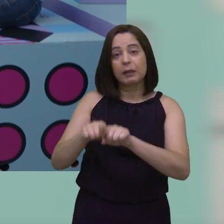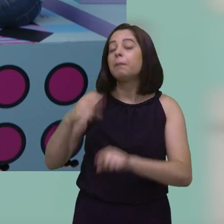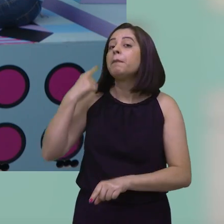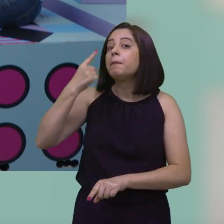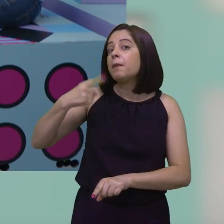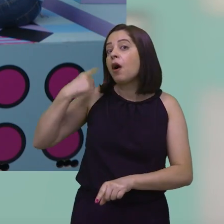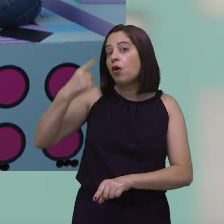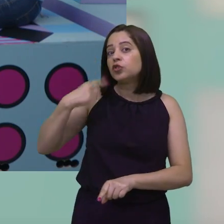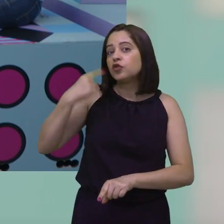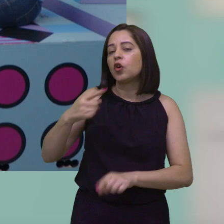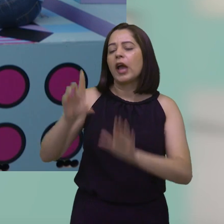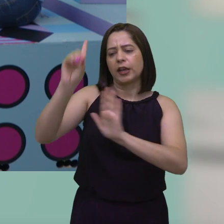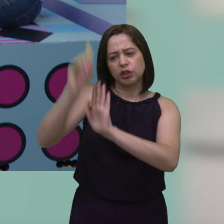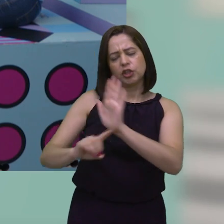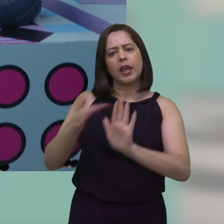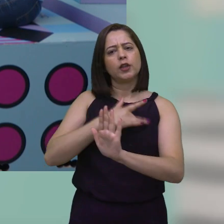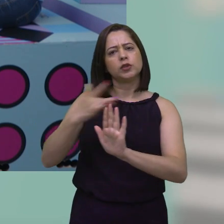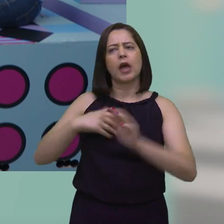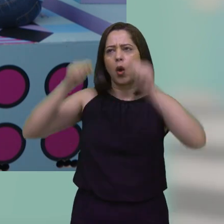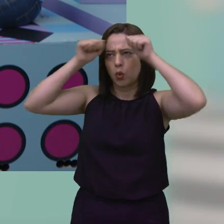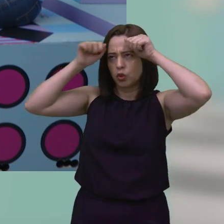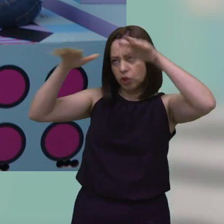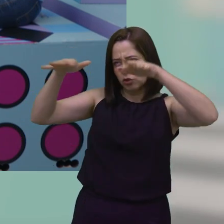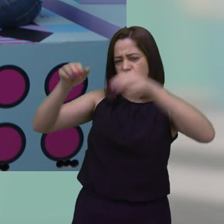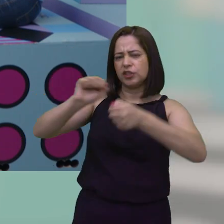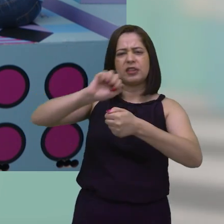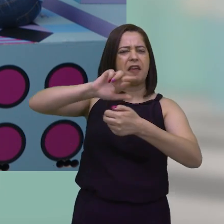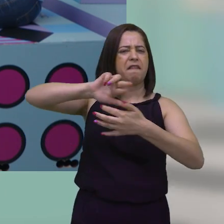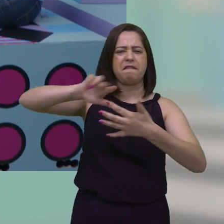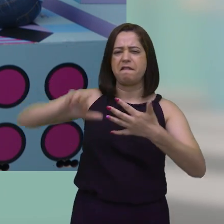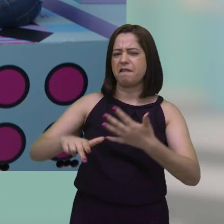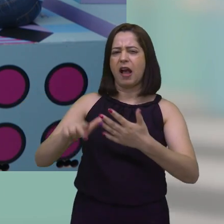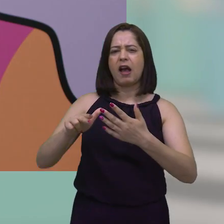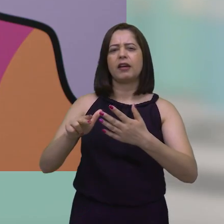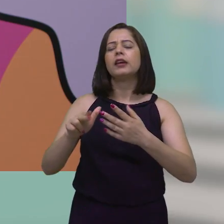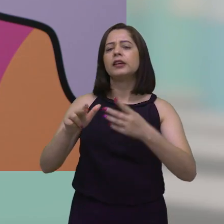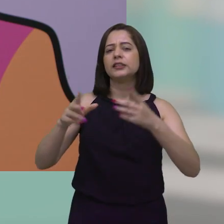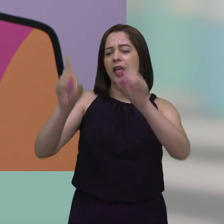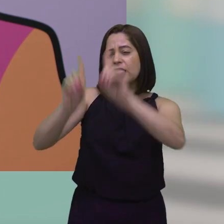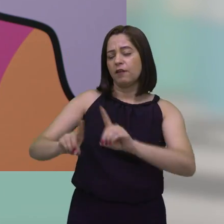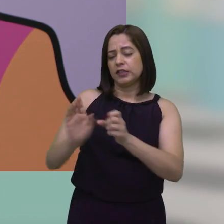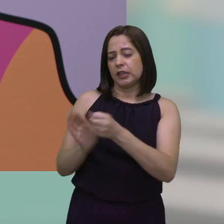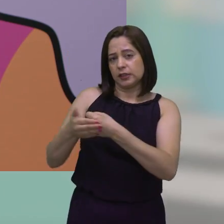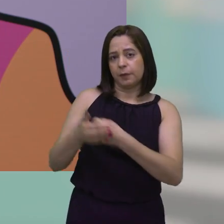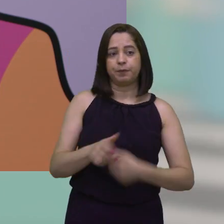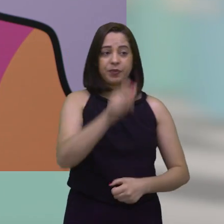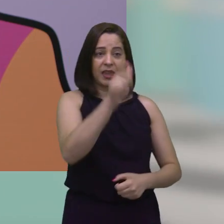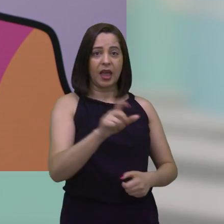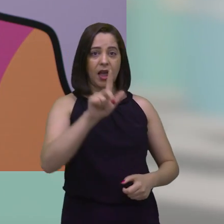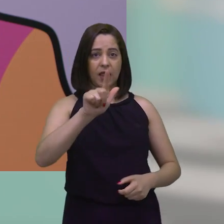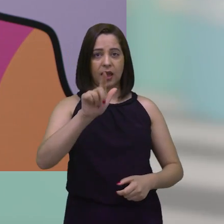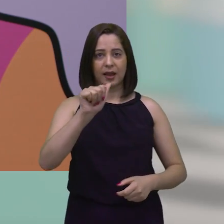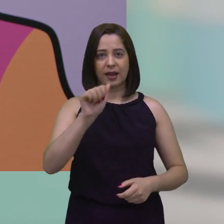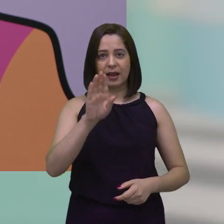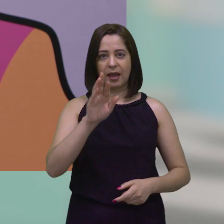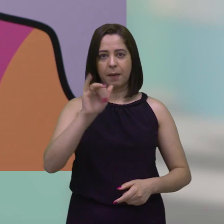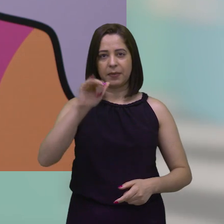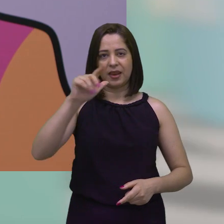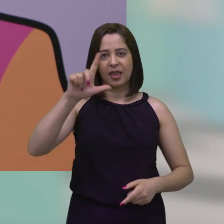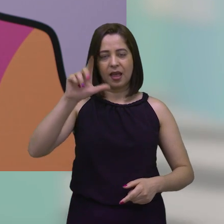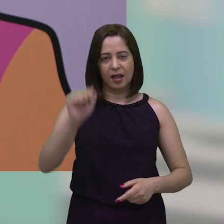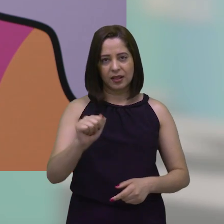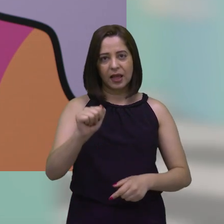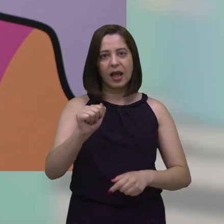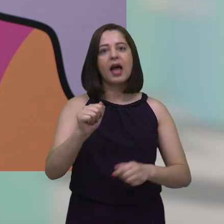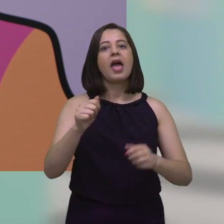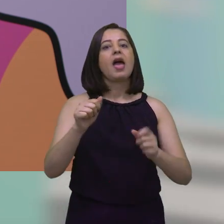advogada especialista em direitos da saúde, autistas e outras deficiências ocultas. E a Gabriela Carvalho, assistente social e